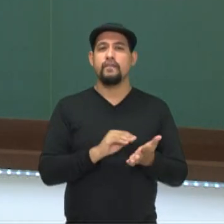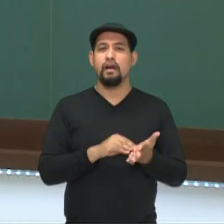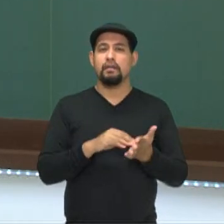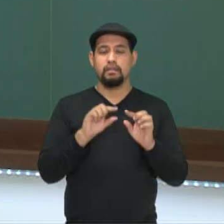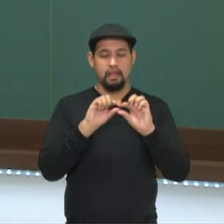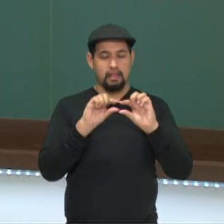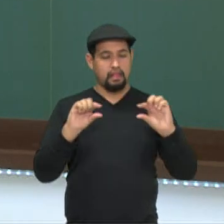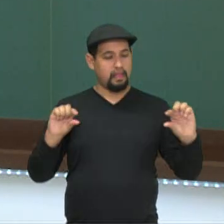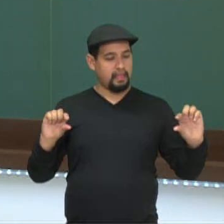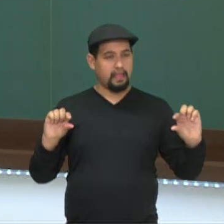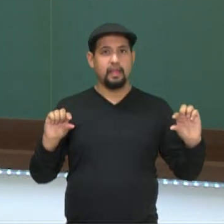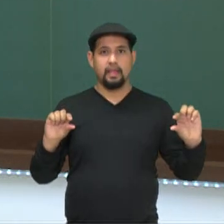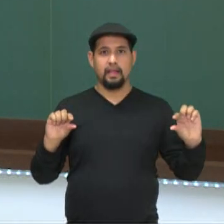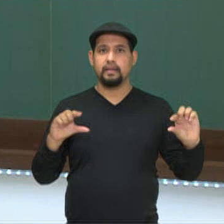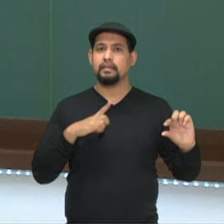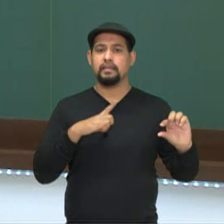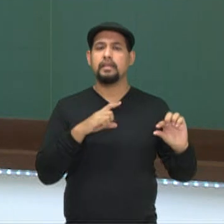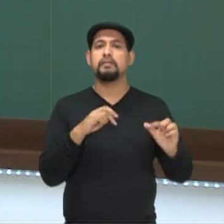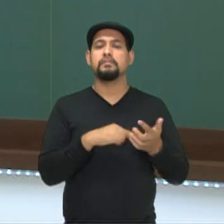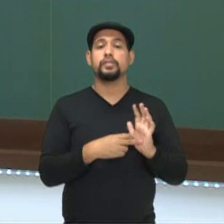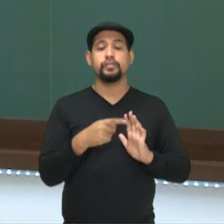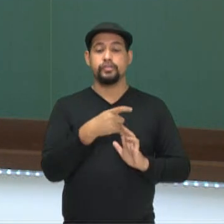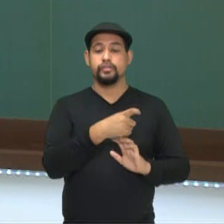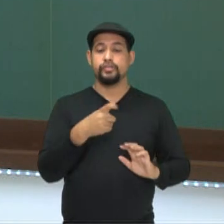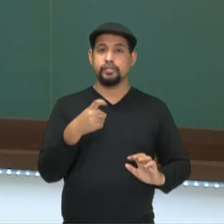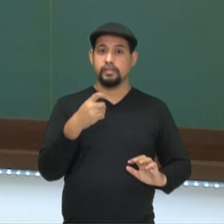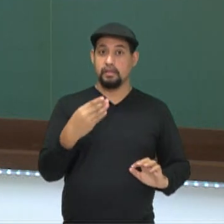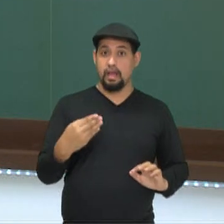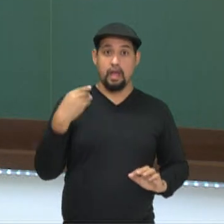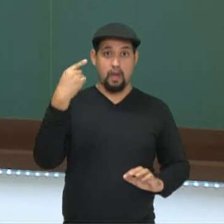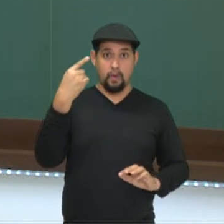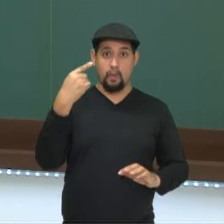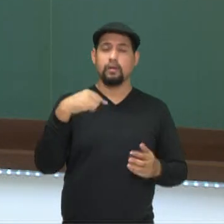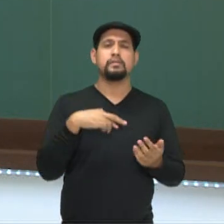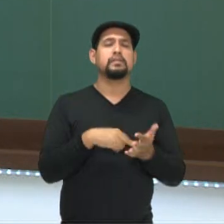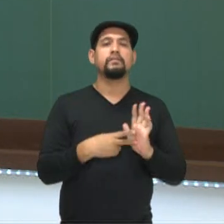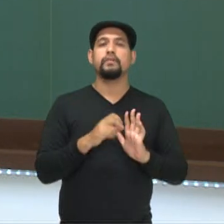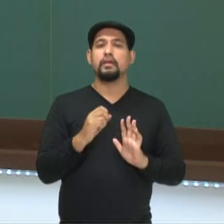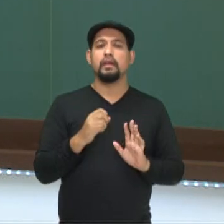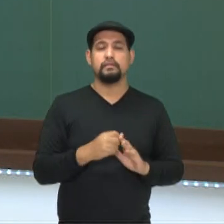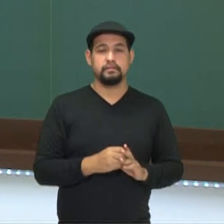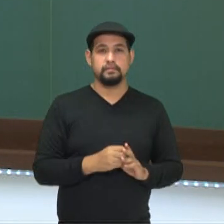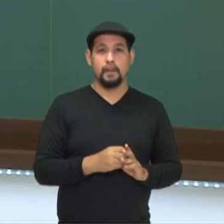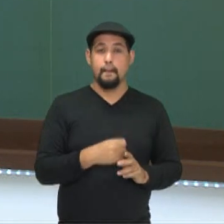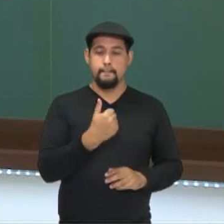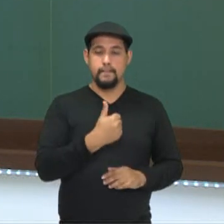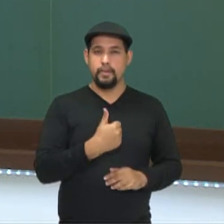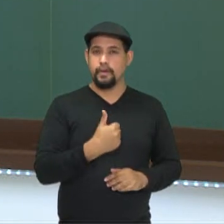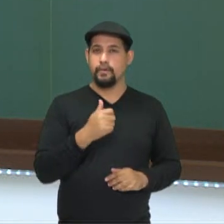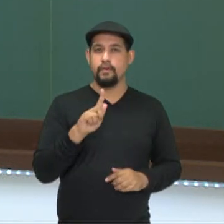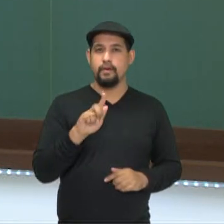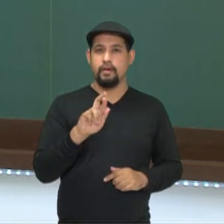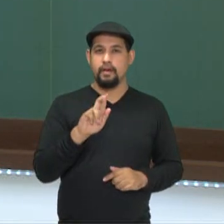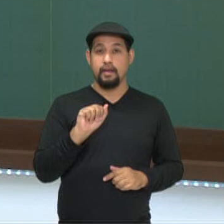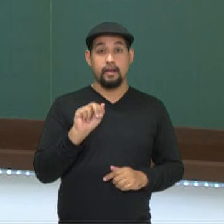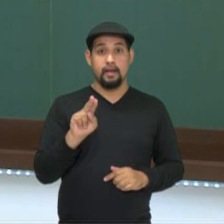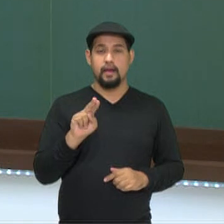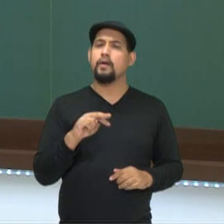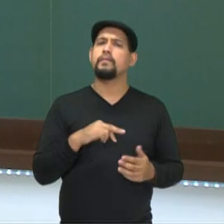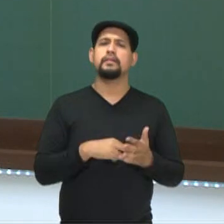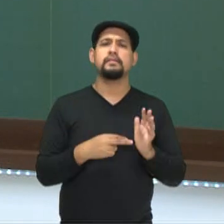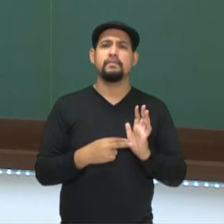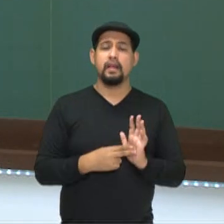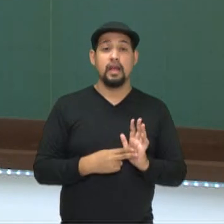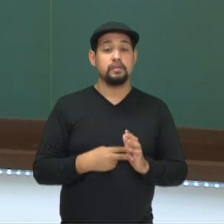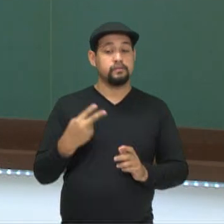equação. Nesse restante, o x é elevado a 1. Então, ele se torna uma equação do primeiro grau. Então, para ser uma